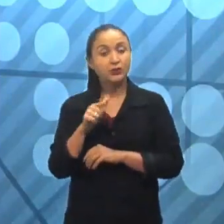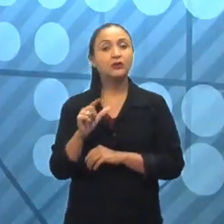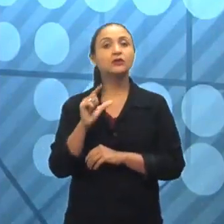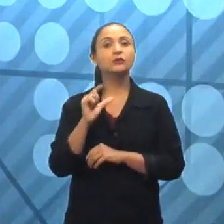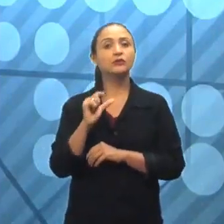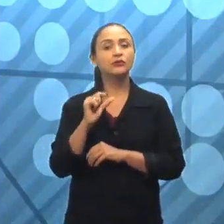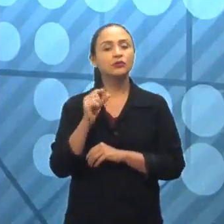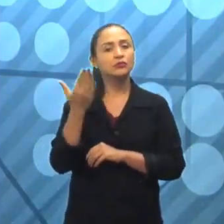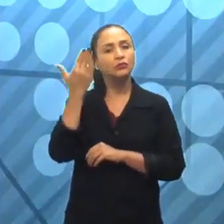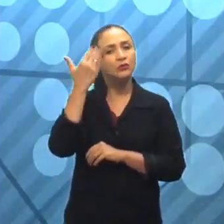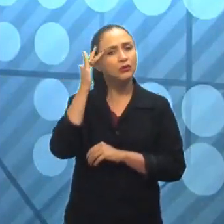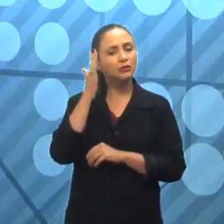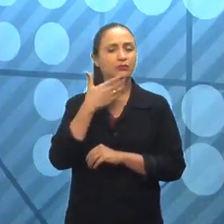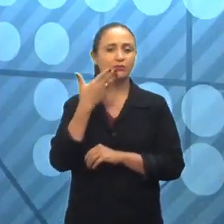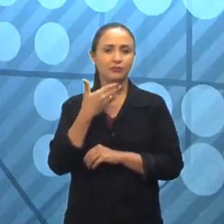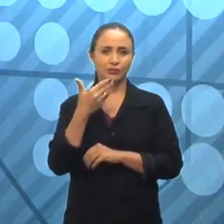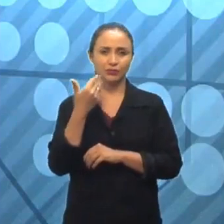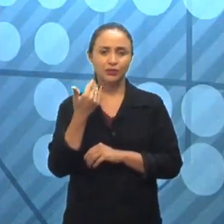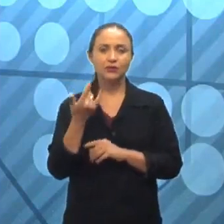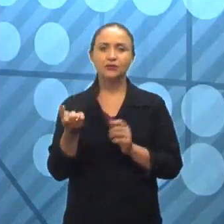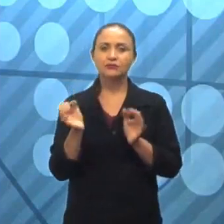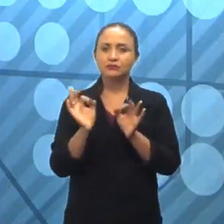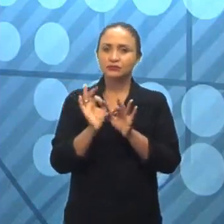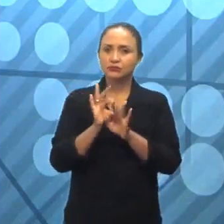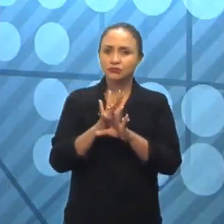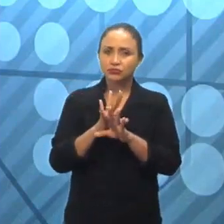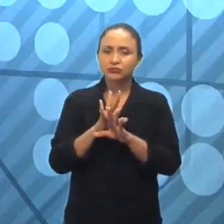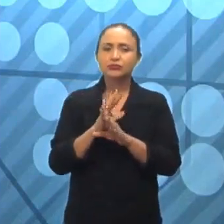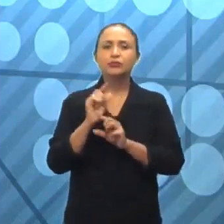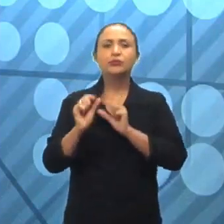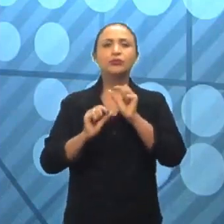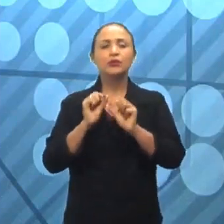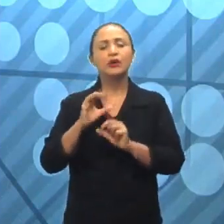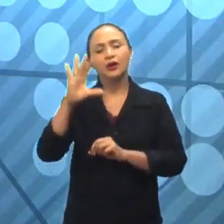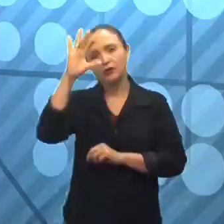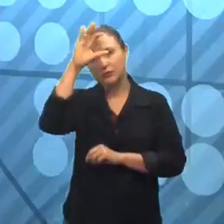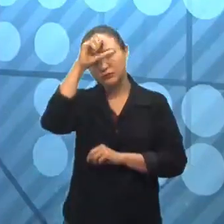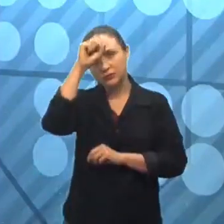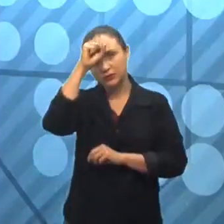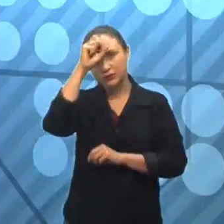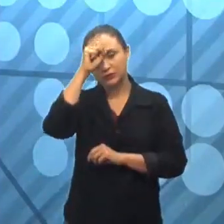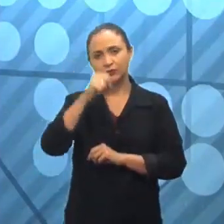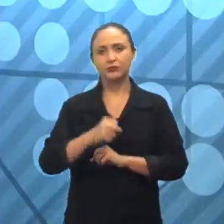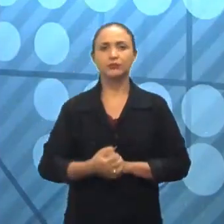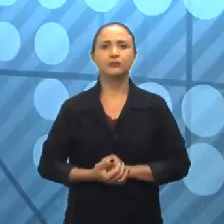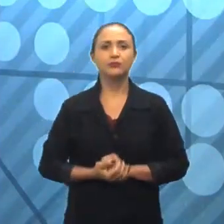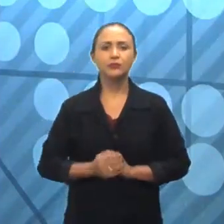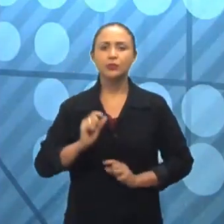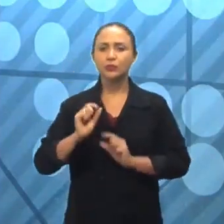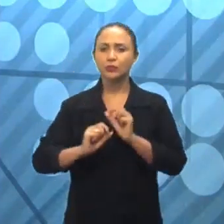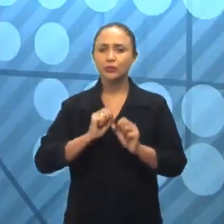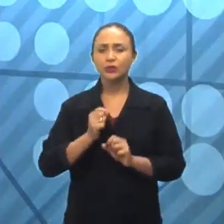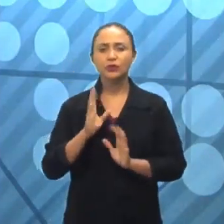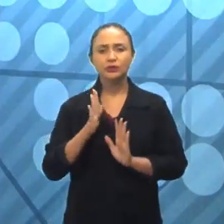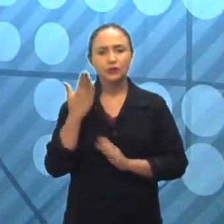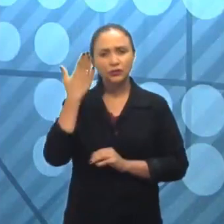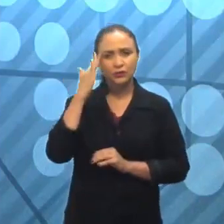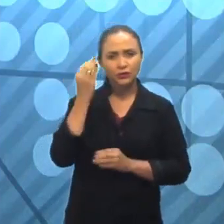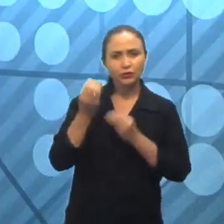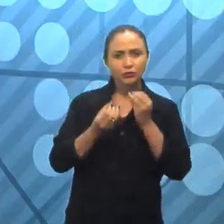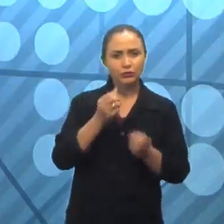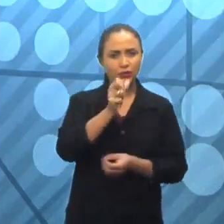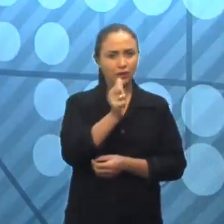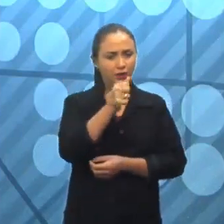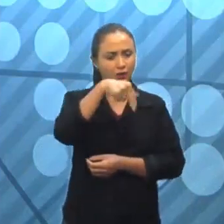nossas conclusões, chegar às conclusões do nosso circuito, o que você aprendeu com isso, o que você aprendeu sobre modulação analógica,